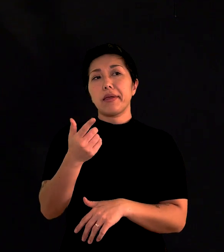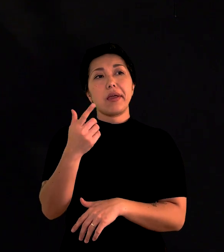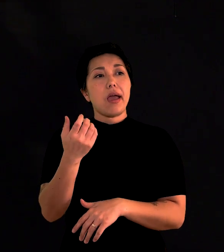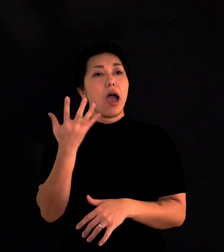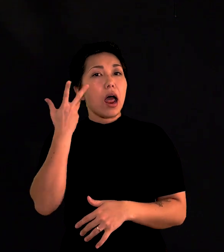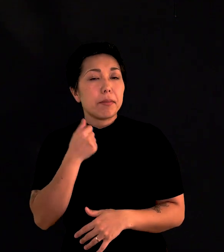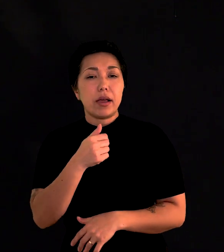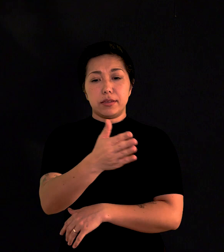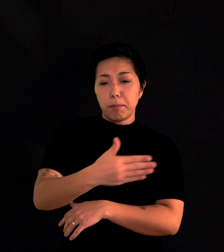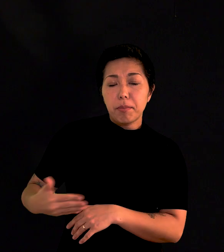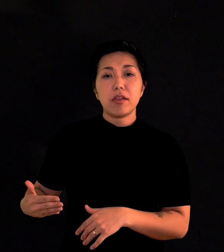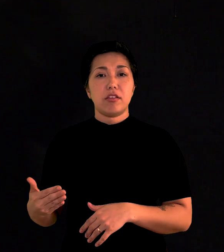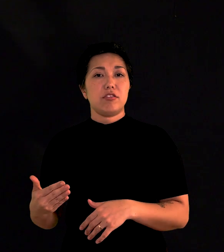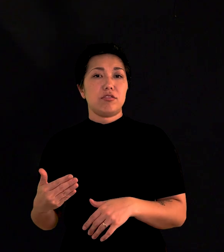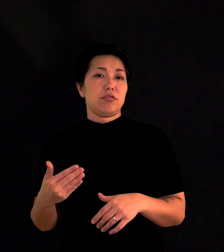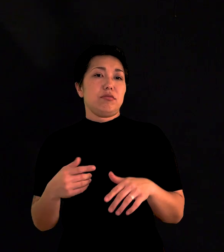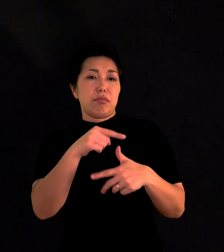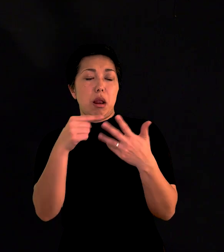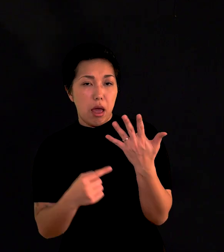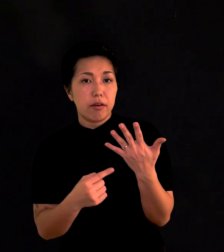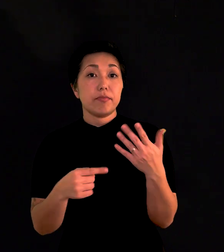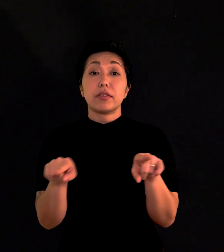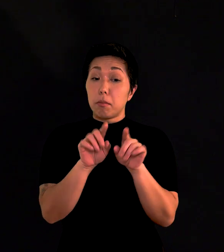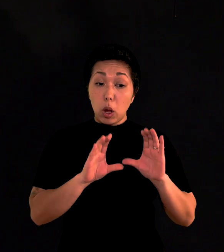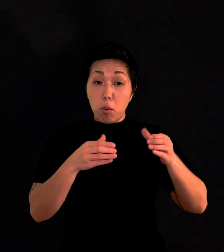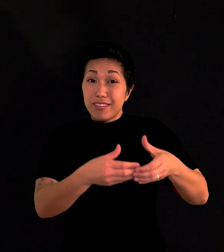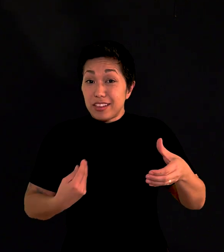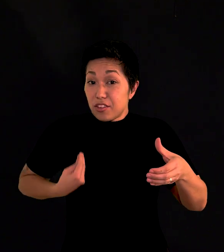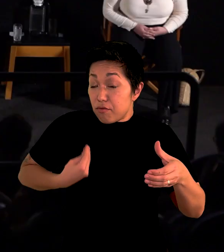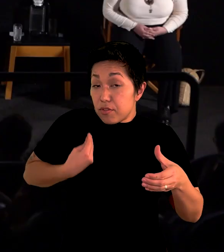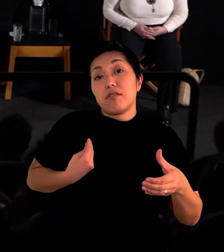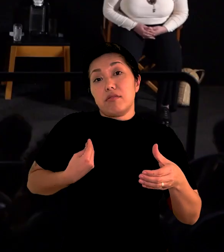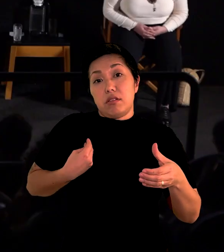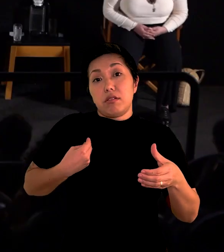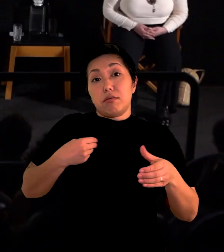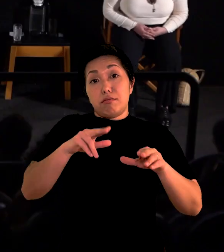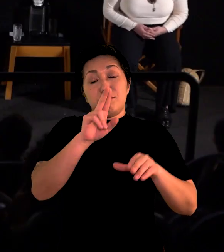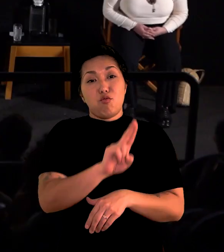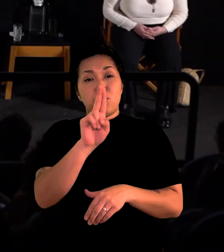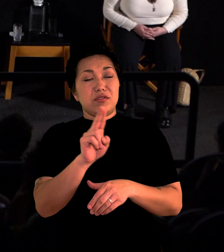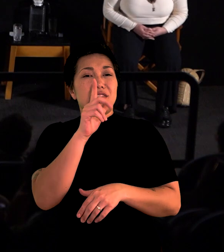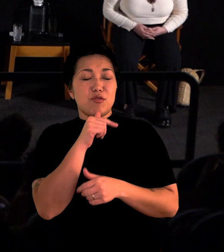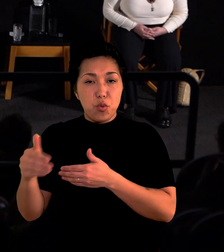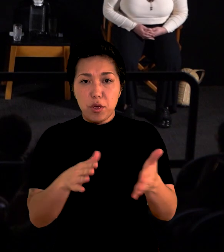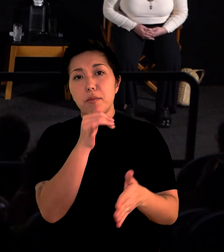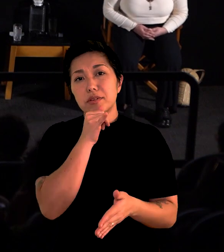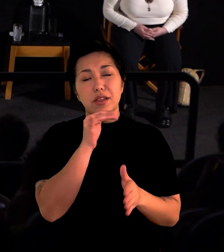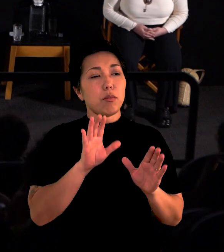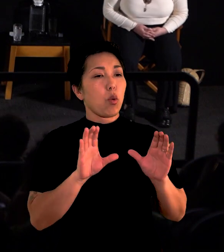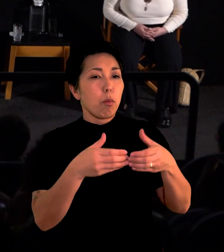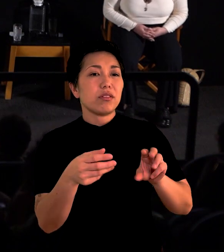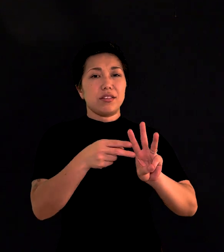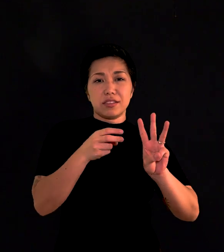que se reproduzem, peixes, etc., tarará, destrói comunidades que vivem daquele rio, né? Quer dizer, tanto os povos